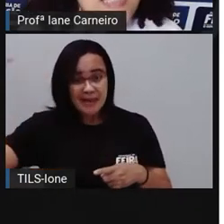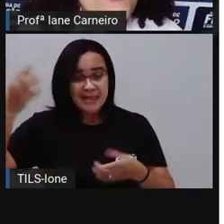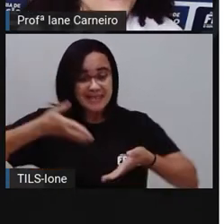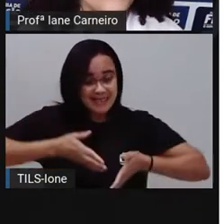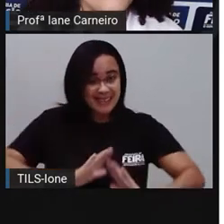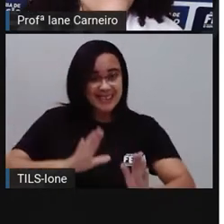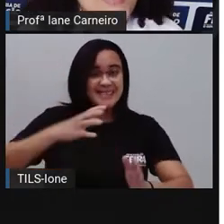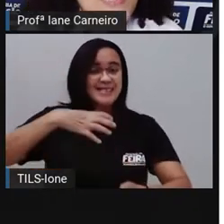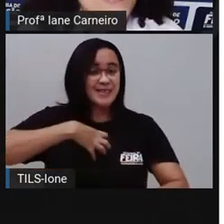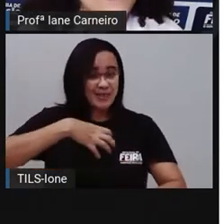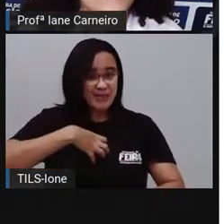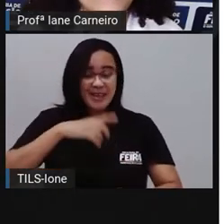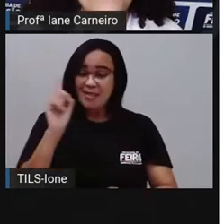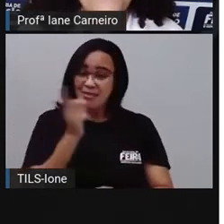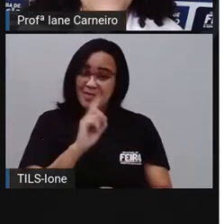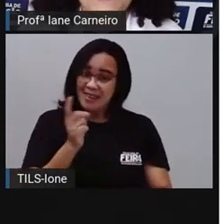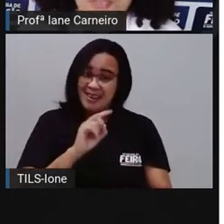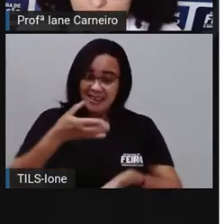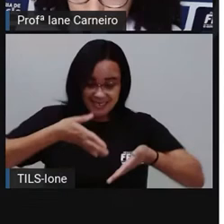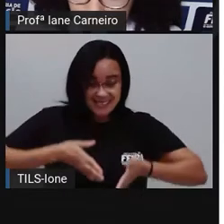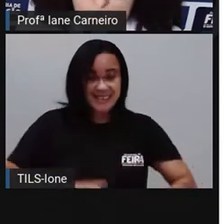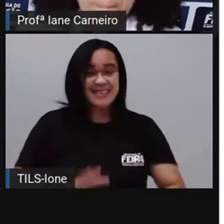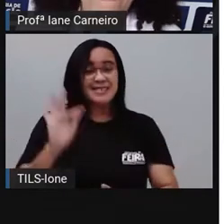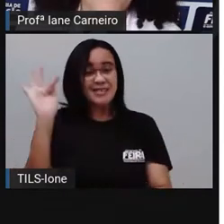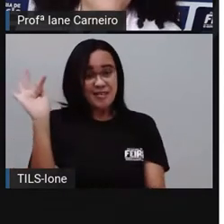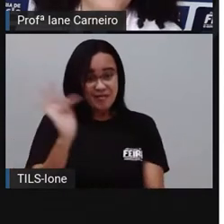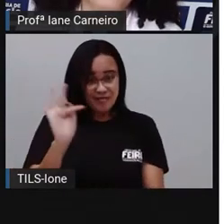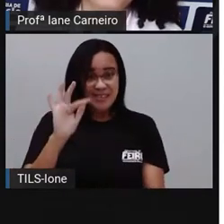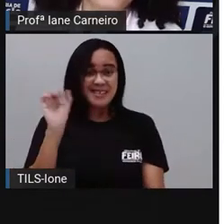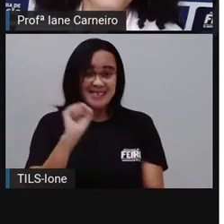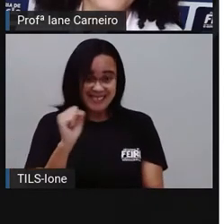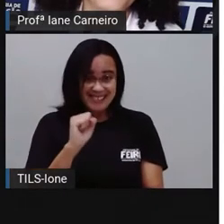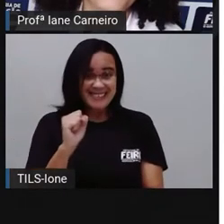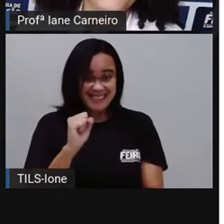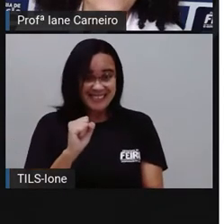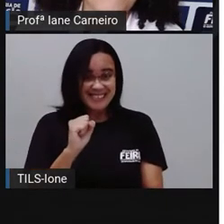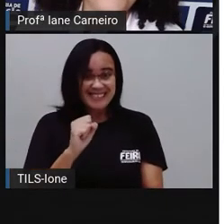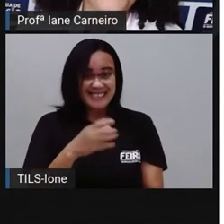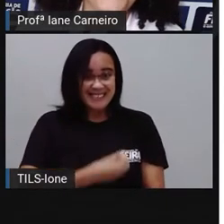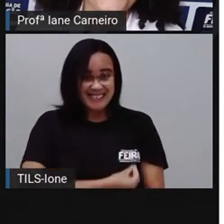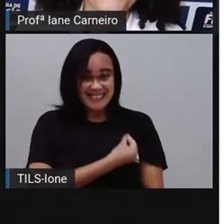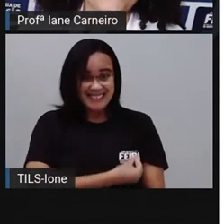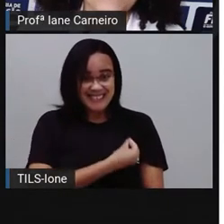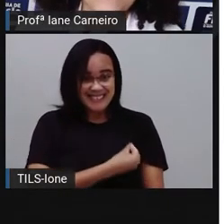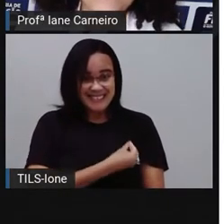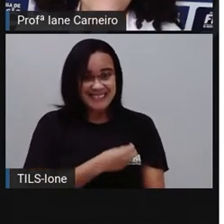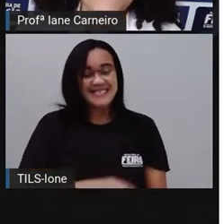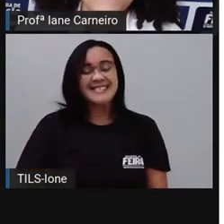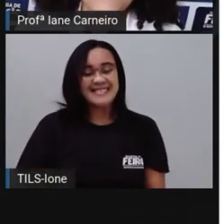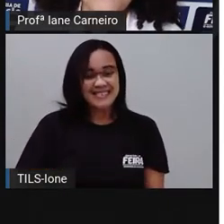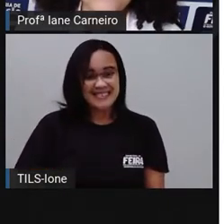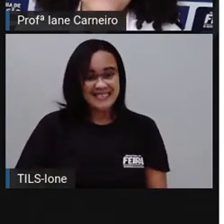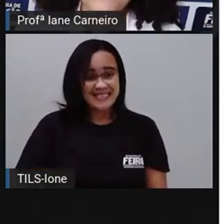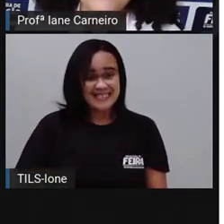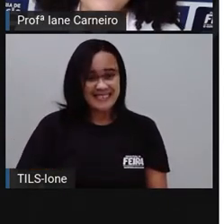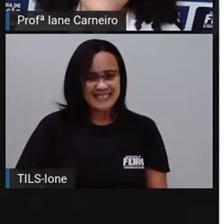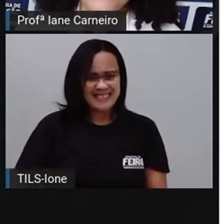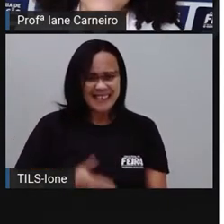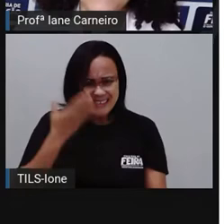ele nasceu, foi aqui em Feira, tem o pé aqui em Feira. Vamos ver outros, ó. Vocês sabem quem é essa